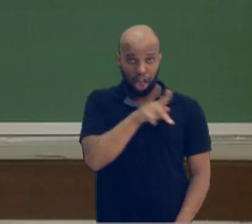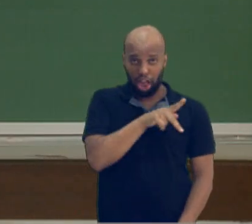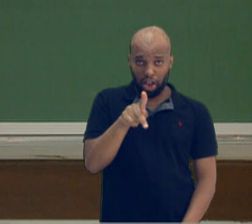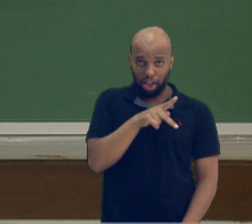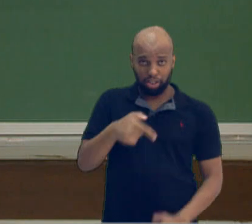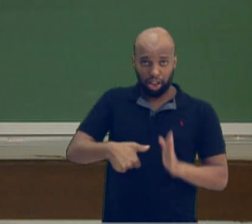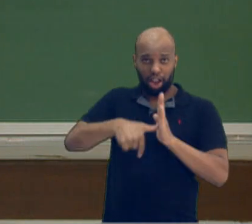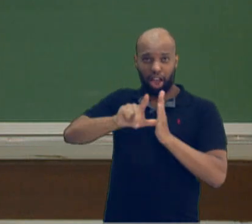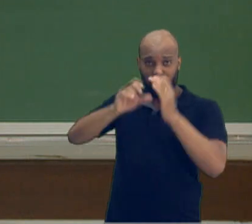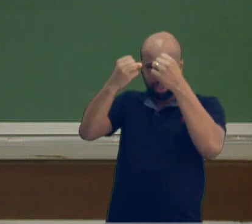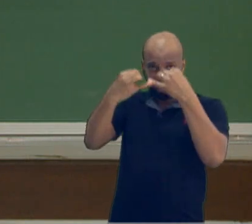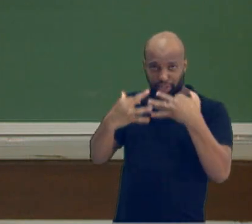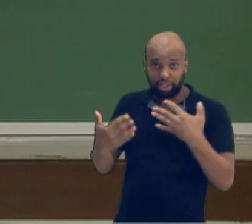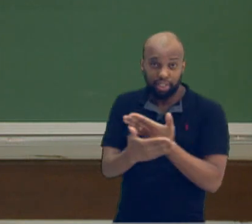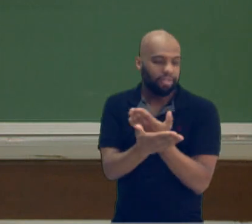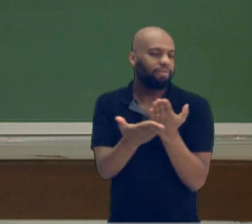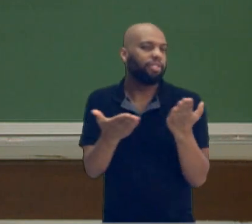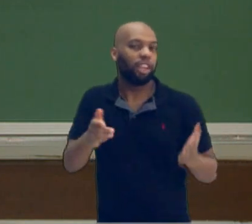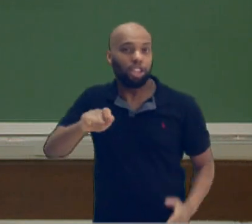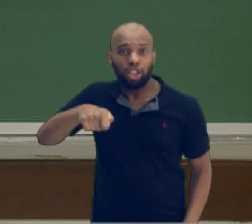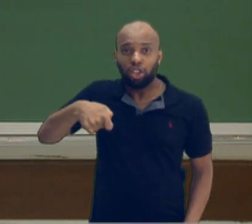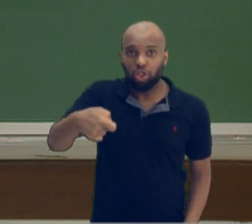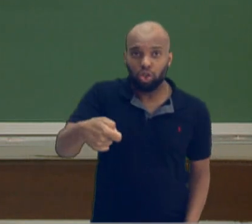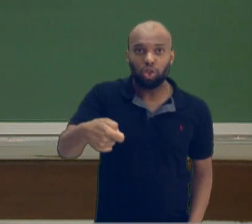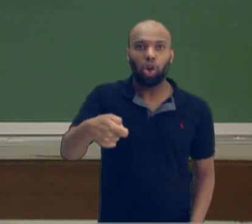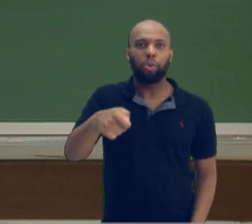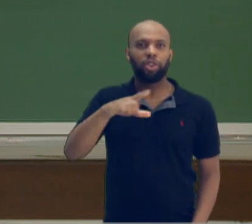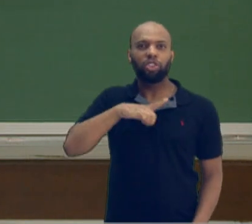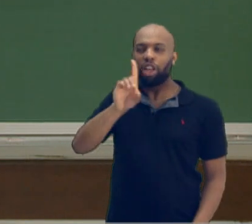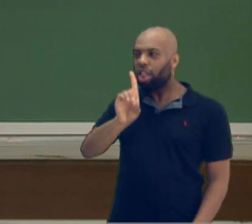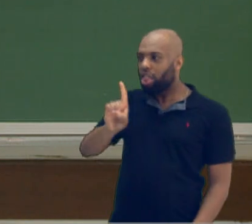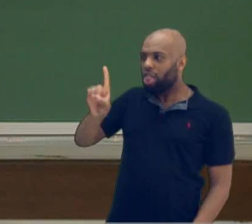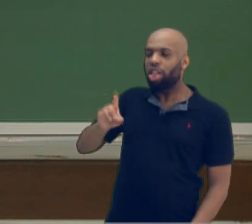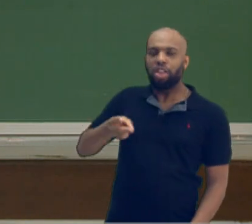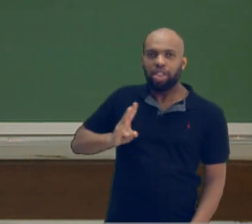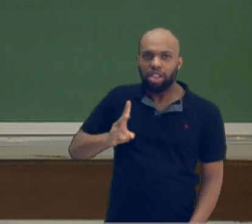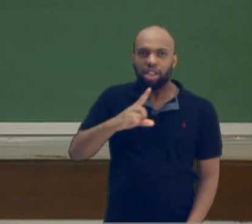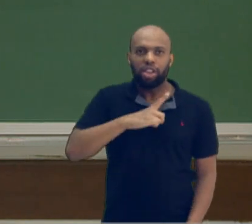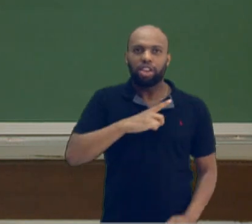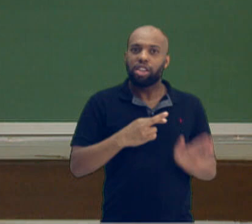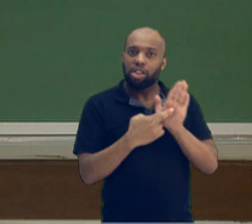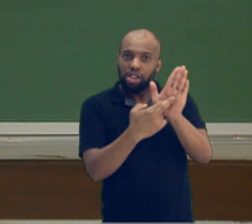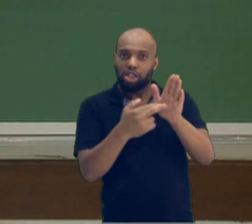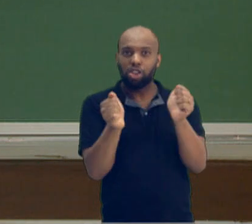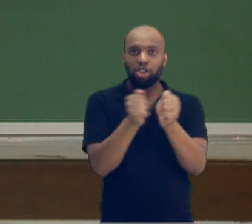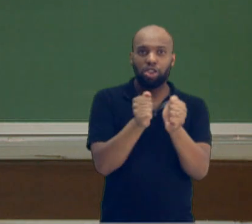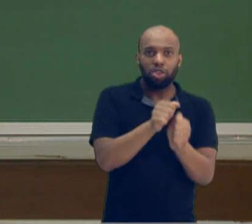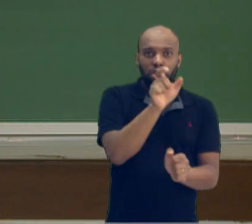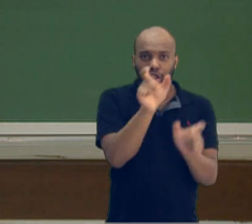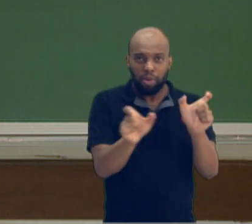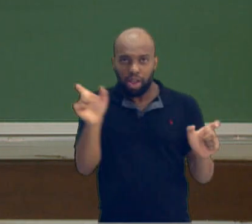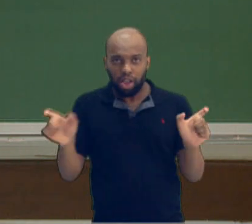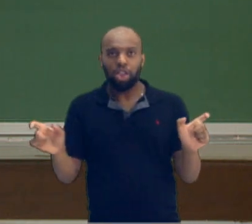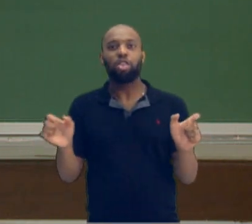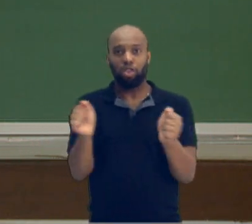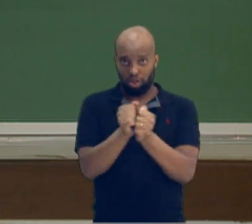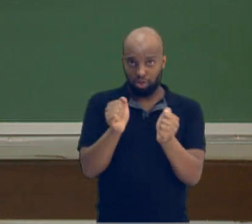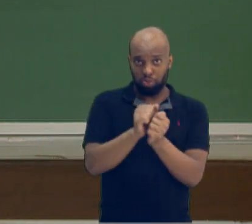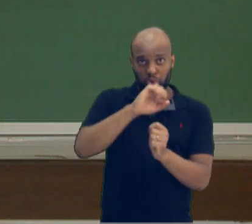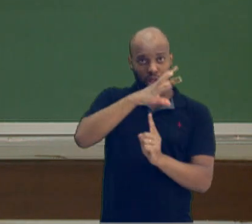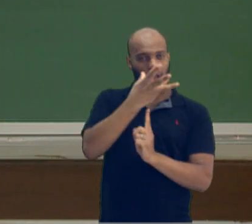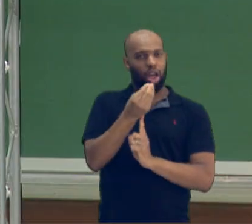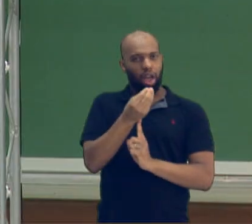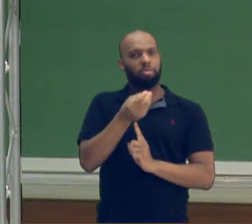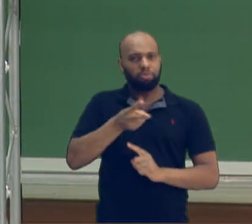Rutineia falou para vocês sobre o Deus sempre estar representado junto com as pessoas na obra, não é?